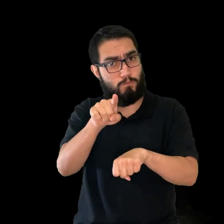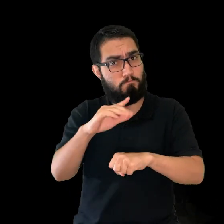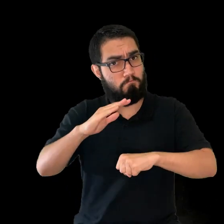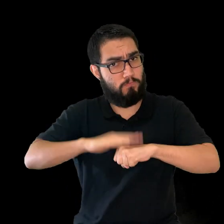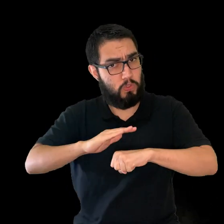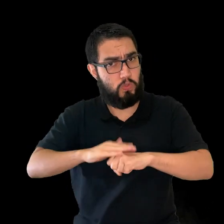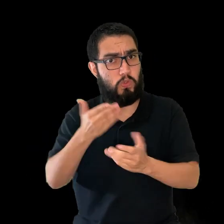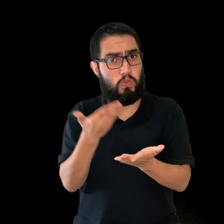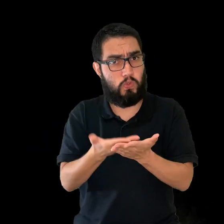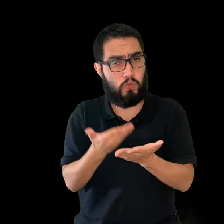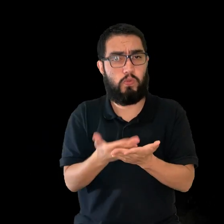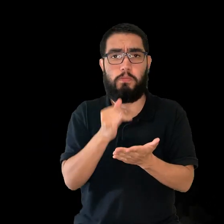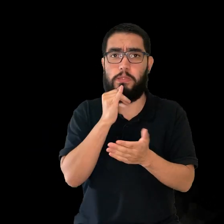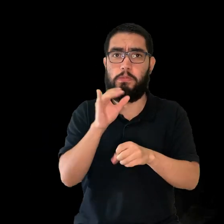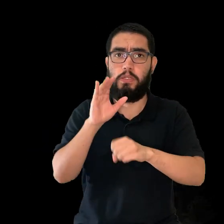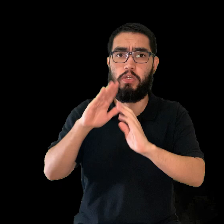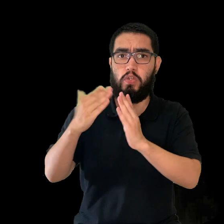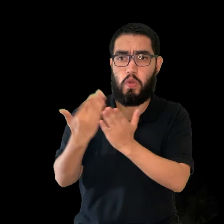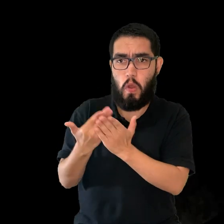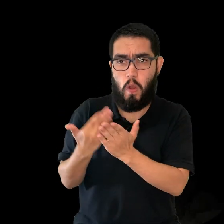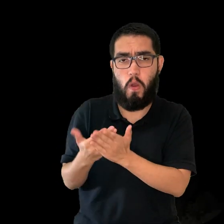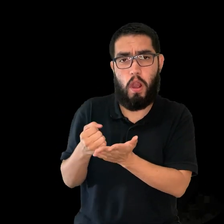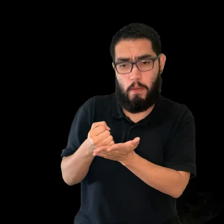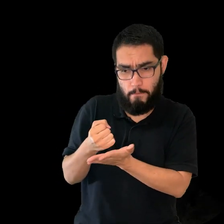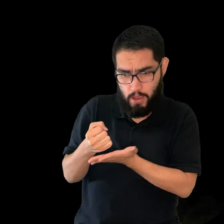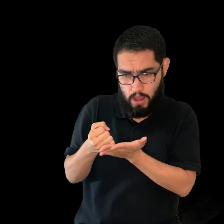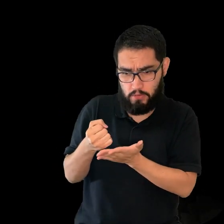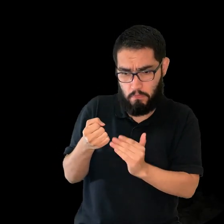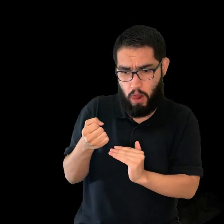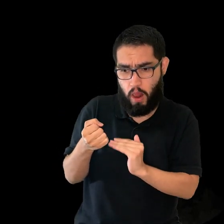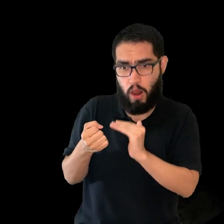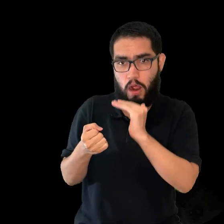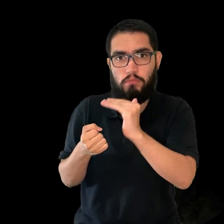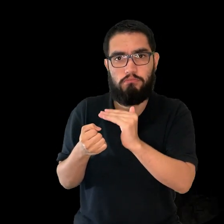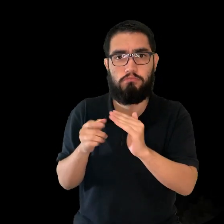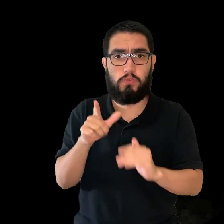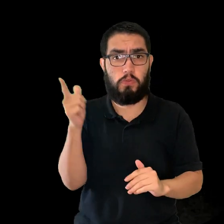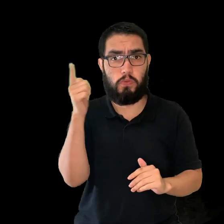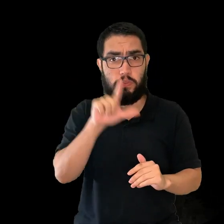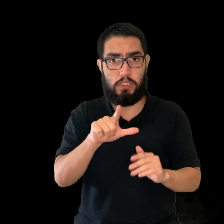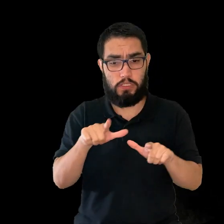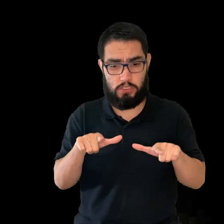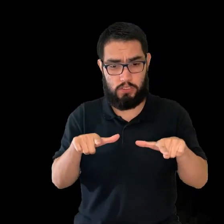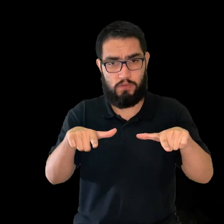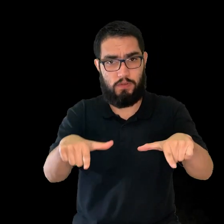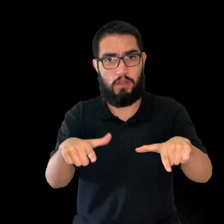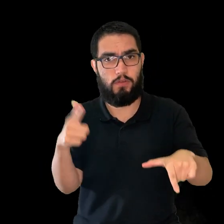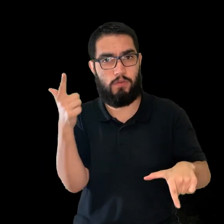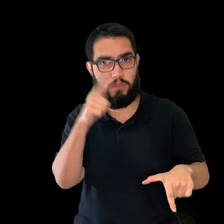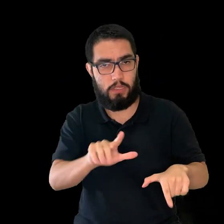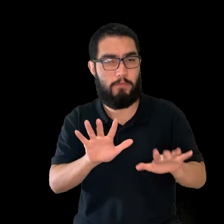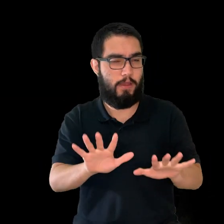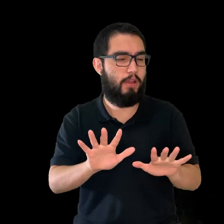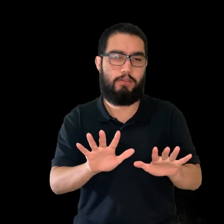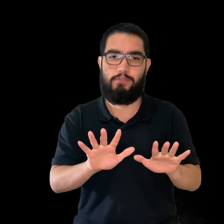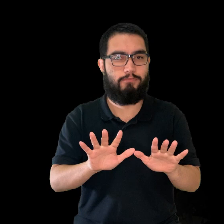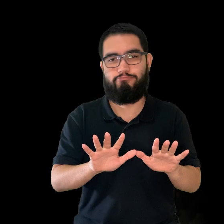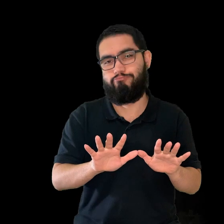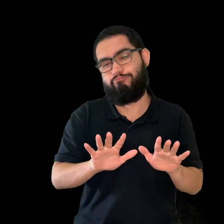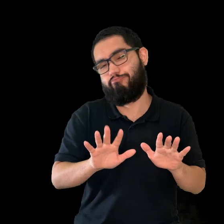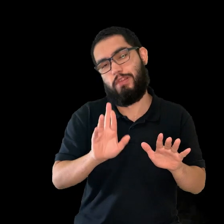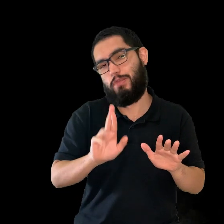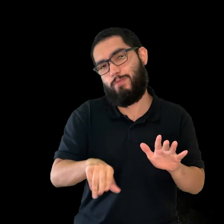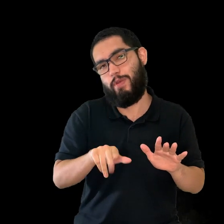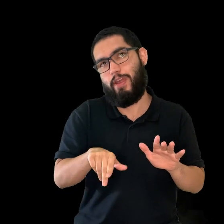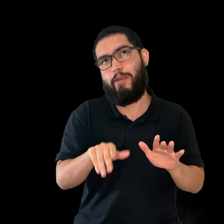cursos onde você faz nessas escolas, né, do nível básico ao nível avançado, você consegue ter o seu certificado. Mas não